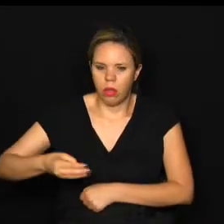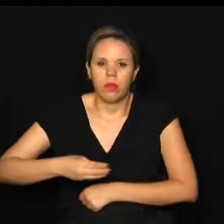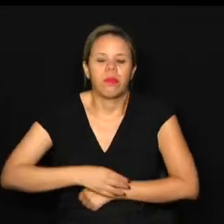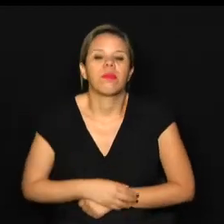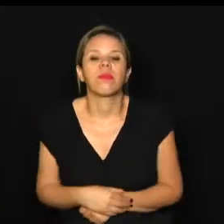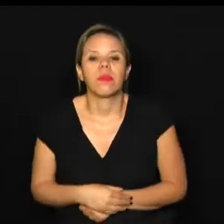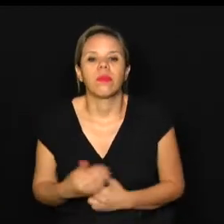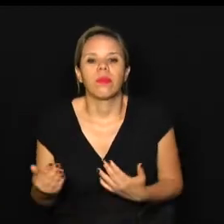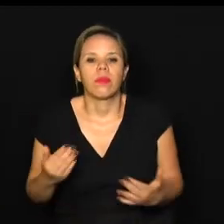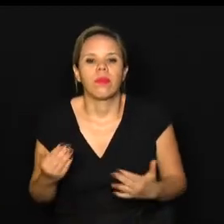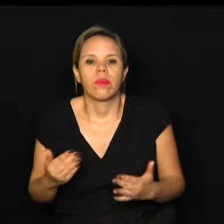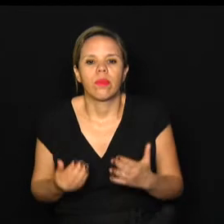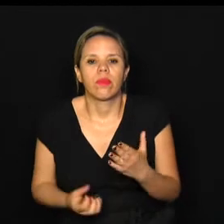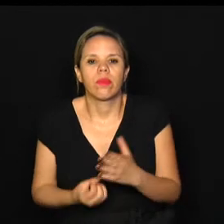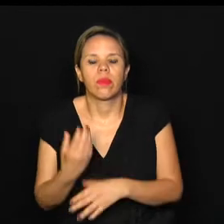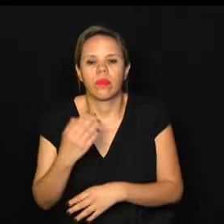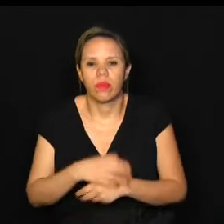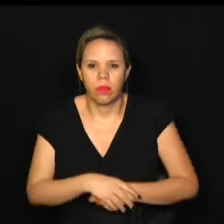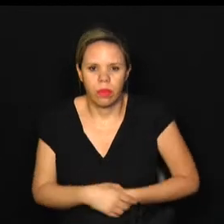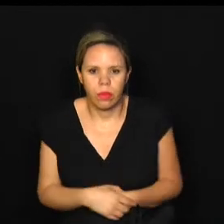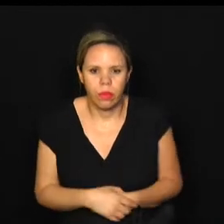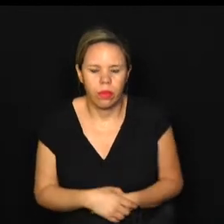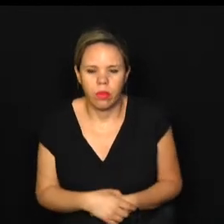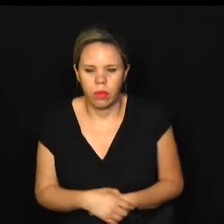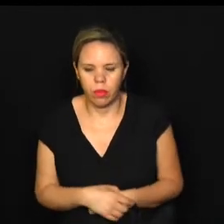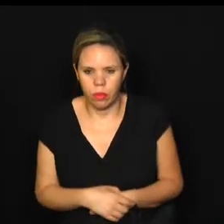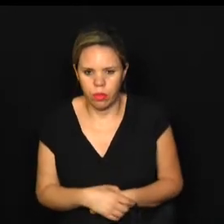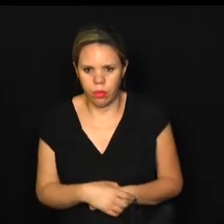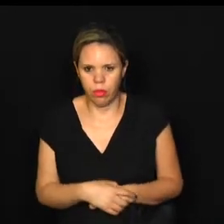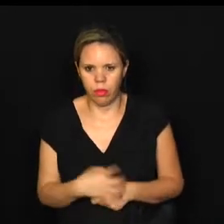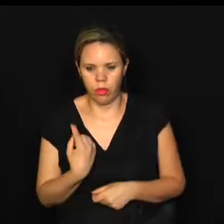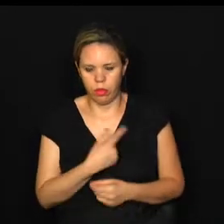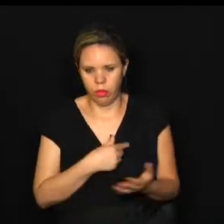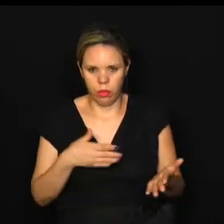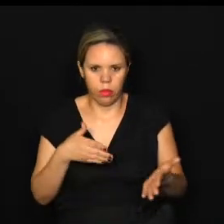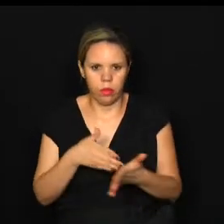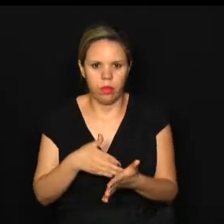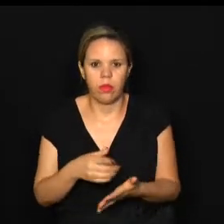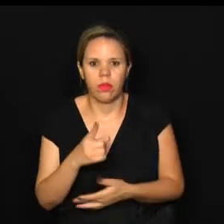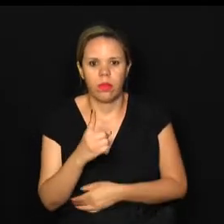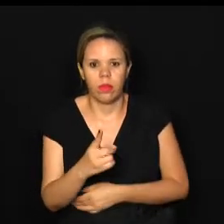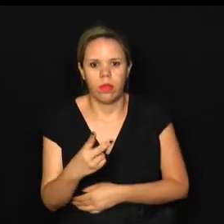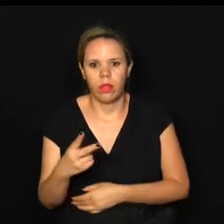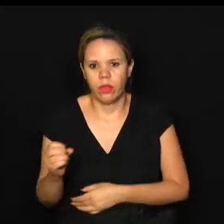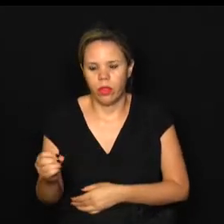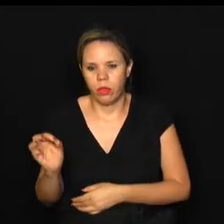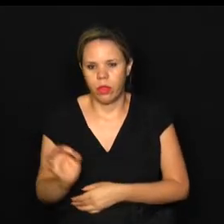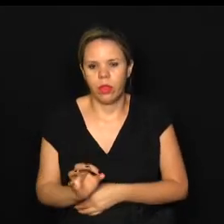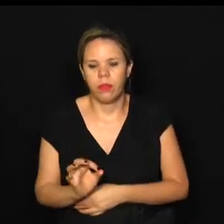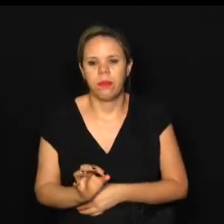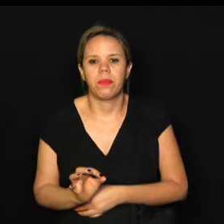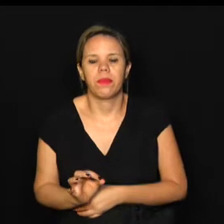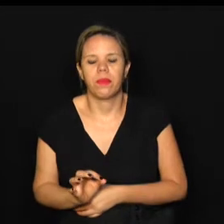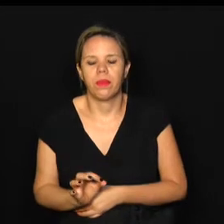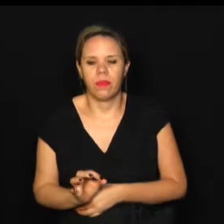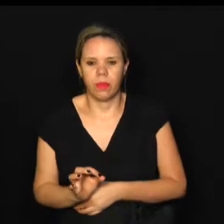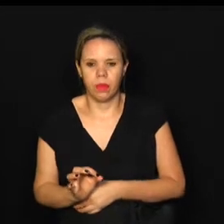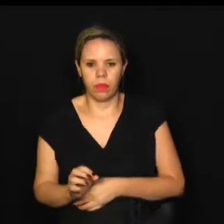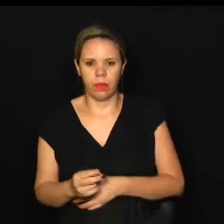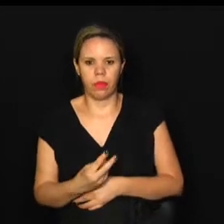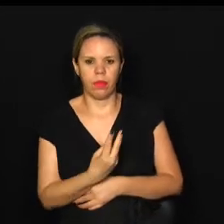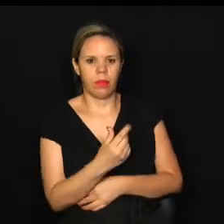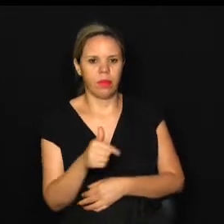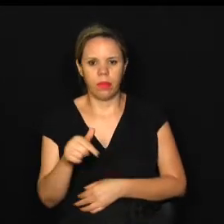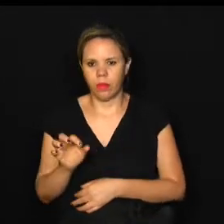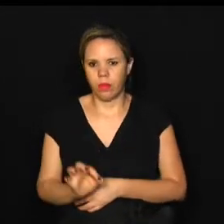relação à receita corrente líquida, o nosso limite é de 120%, estamos com